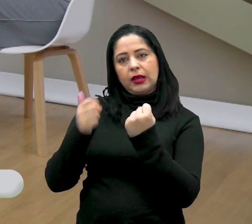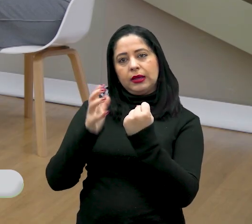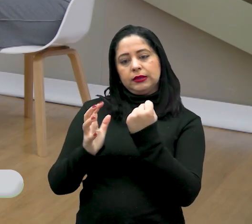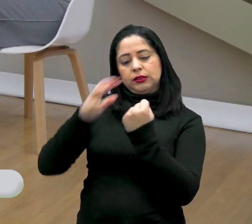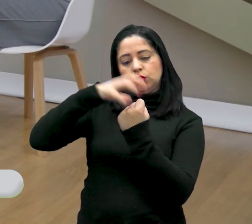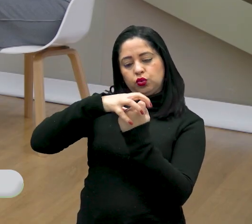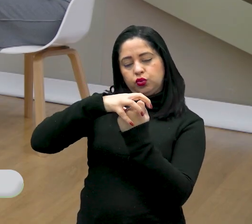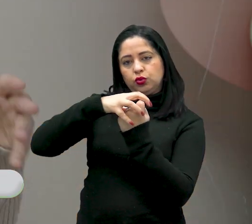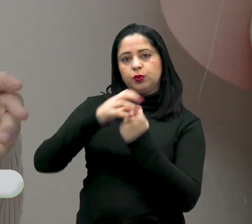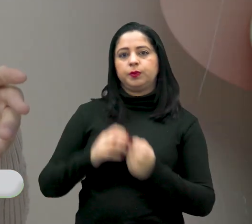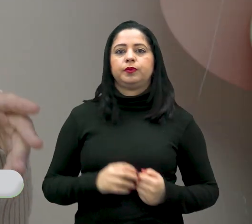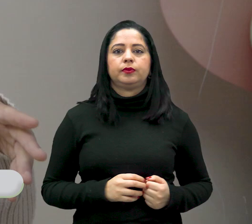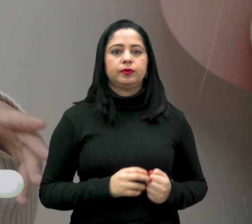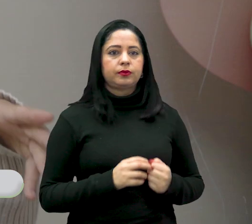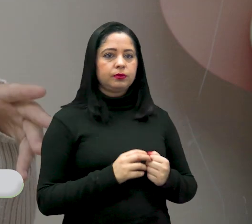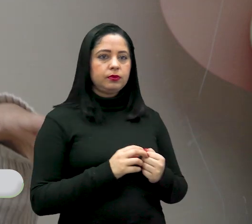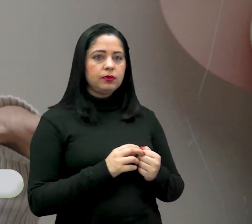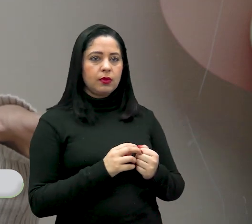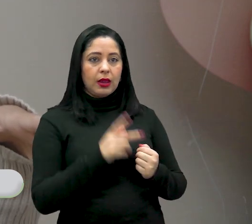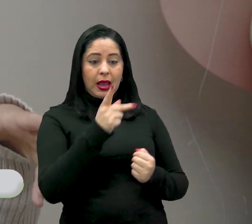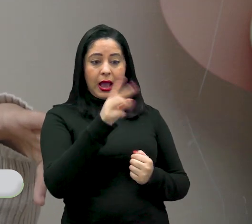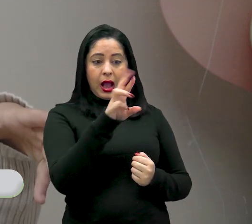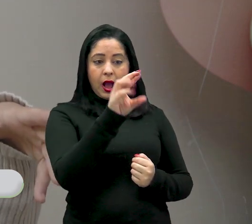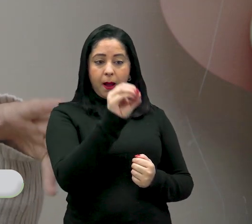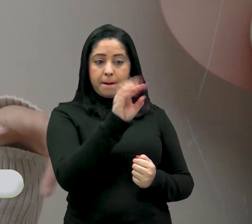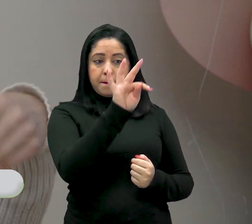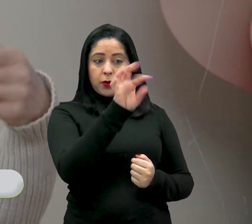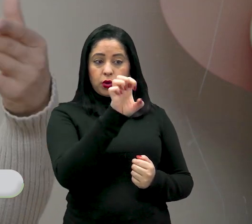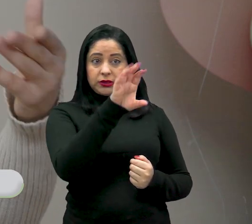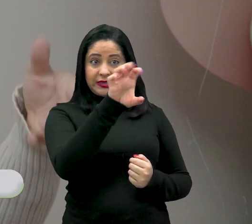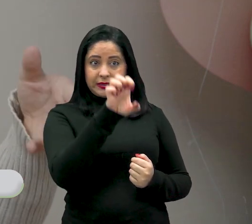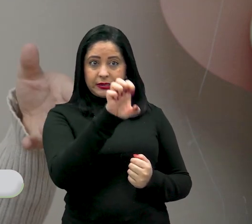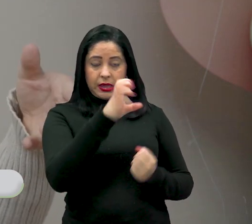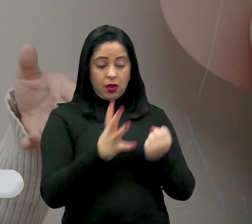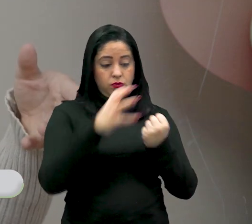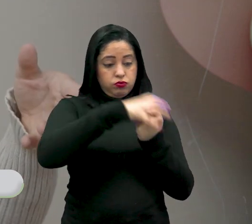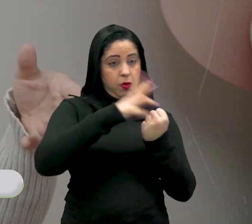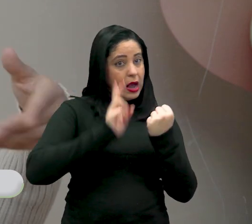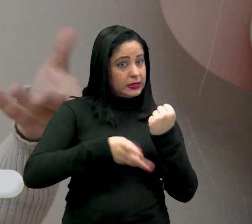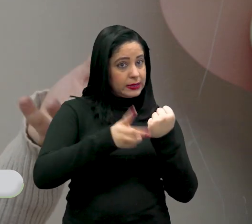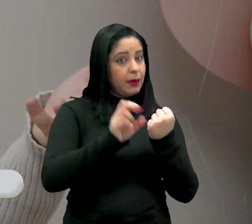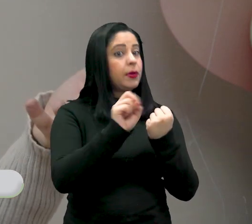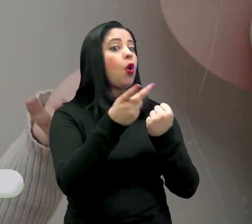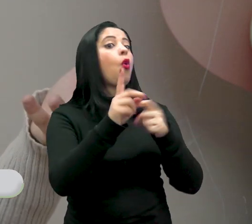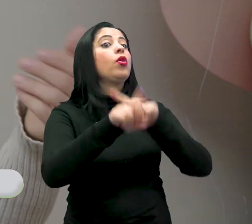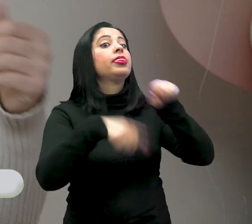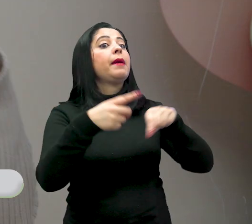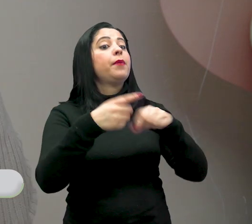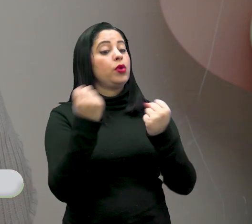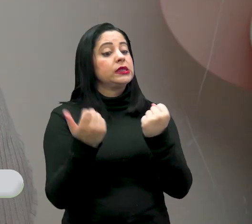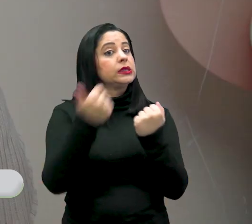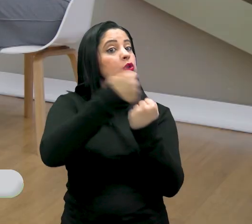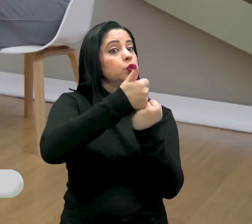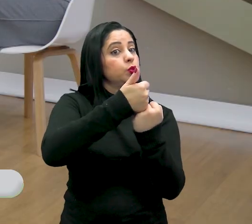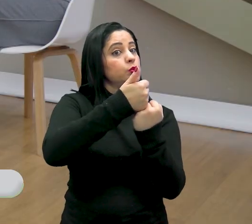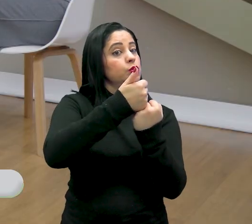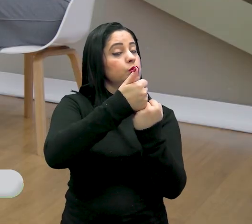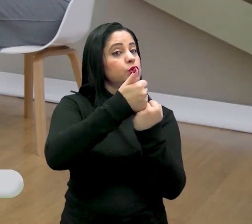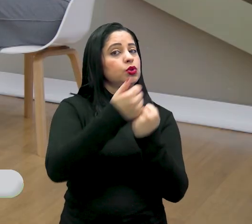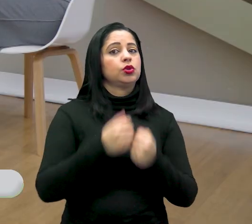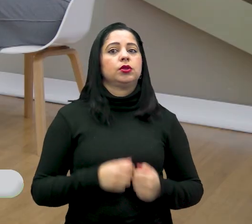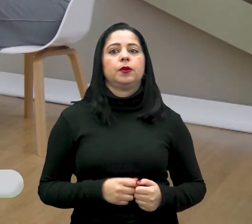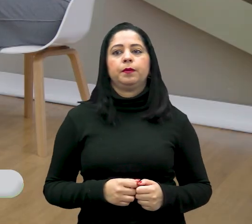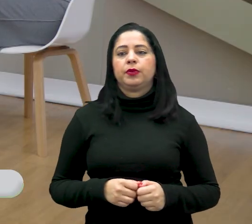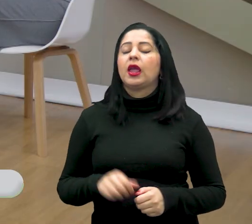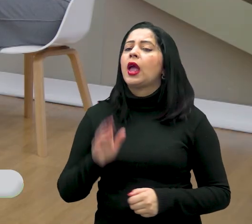caso da prótese. E a prótese, ela é definitiva ou depois de um tempo ela precisa ser substituída, por exemplo? Hoje teve